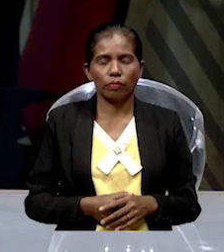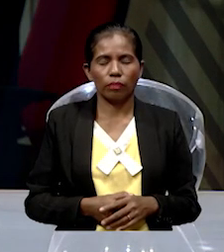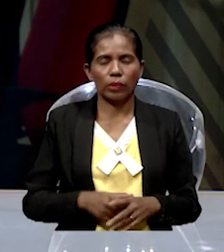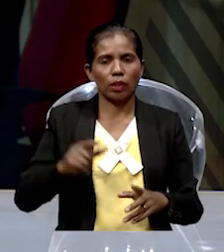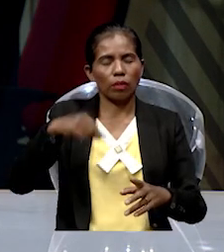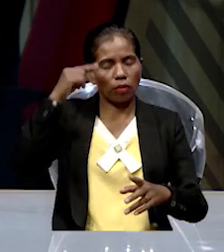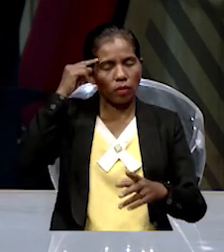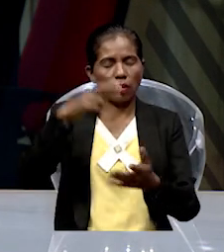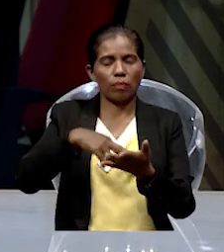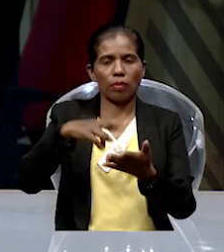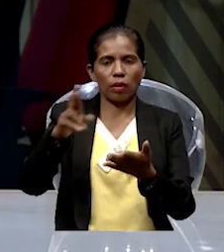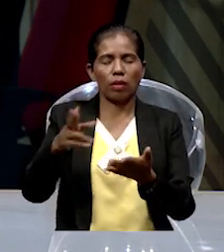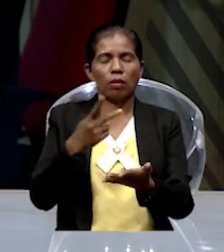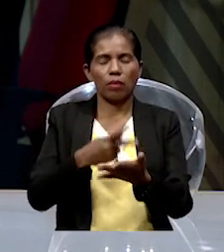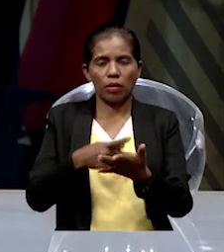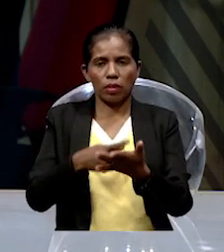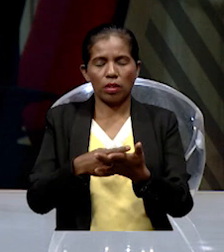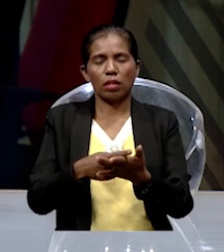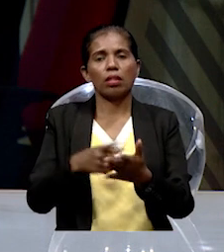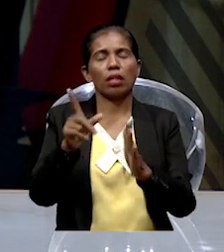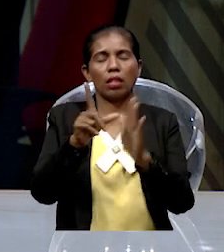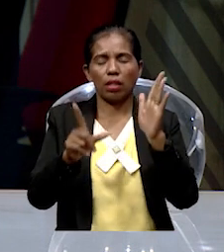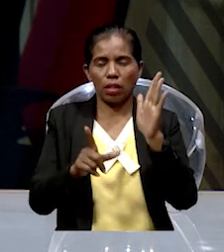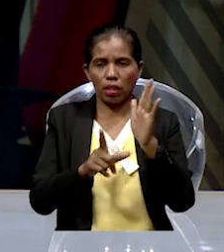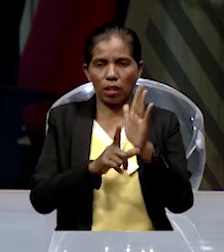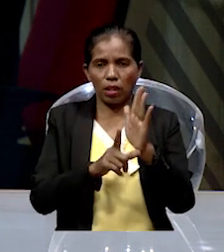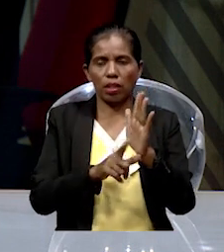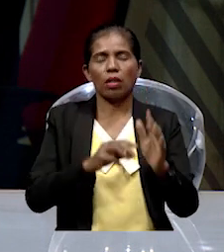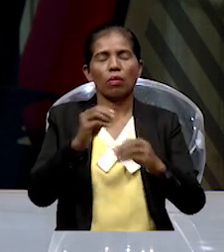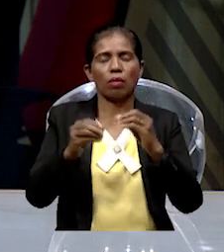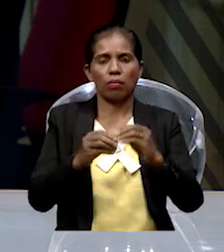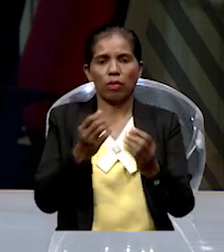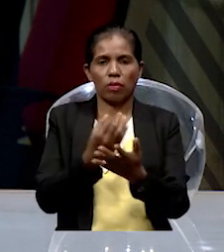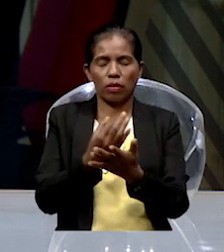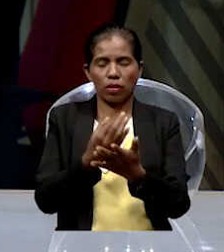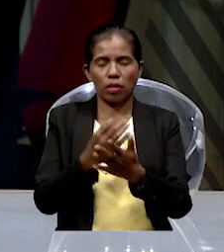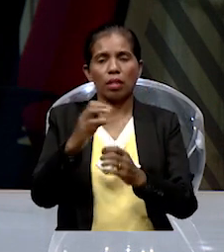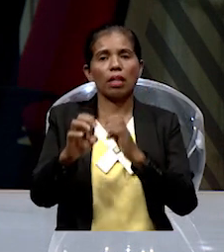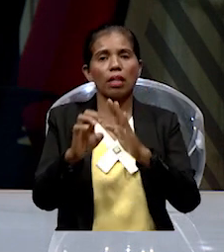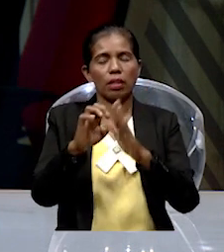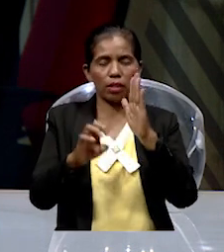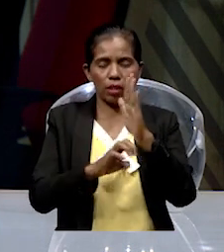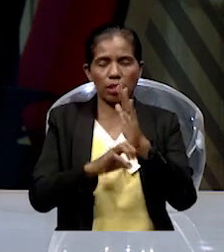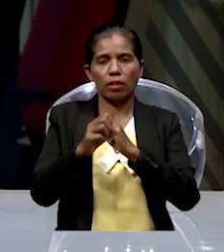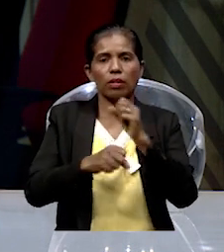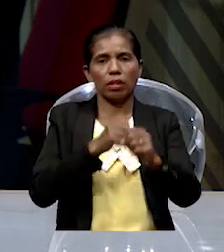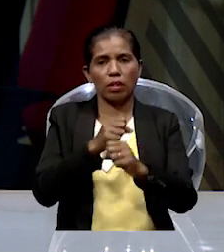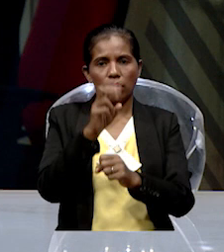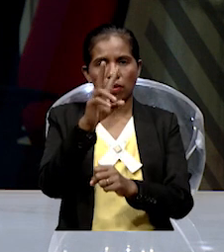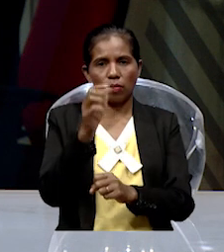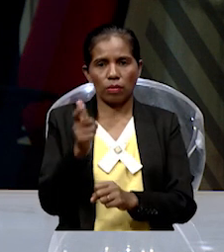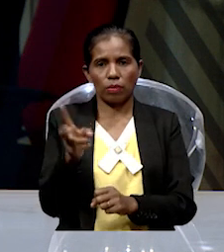Governo aprova projeto de proposta lei para alteração da rua com orçamento do Estado Tinangrihungrua Ronulu Resingrua.